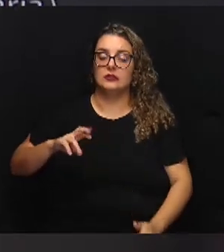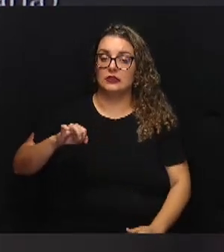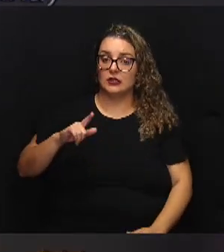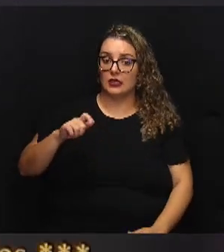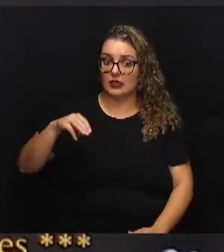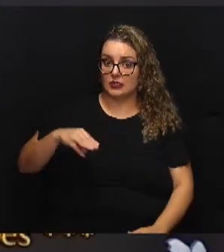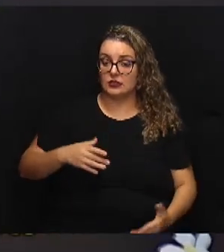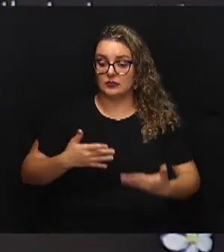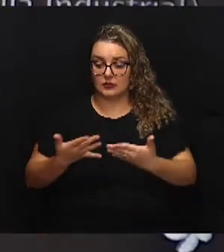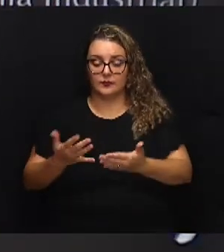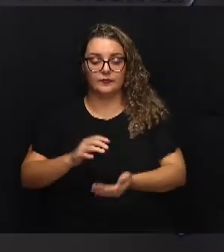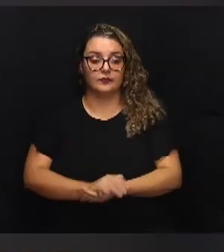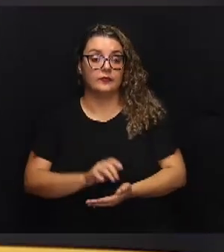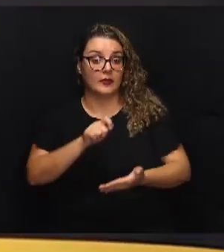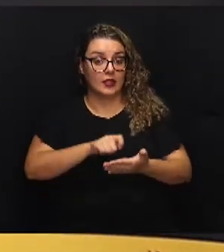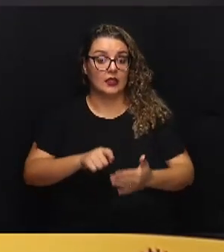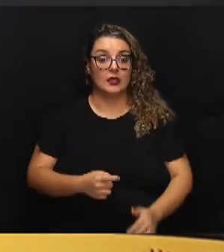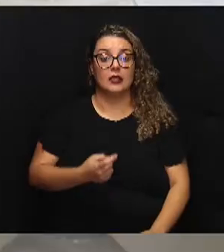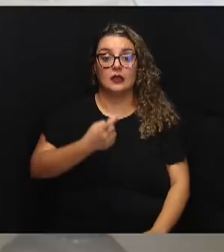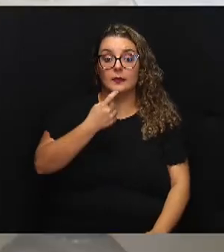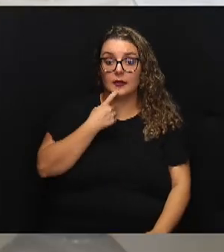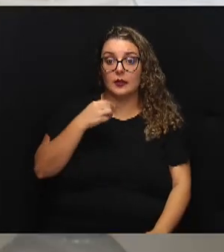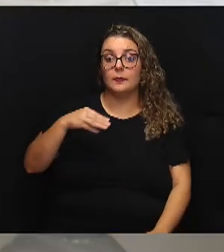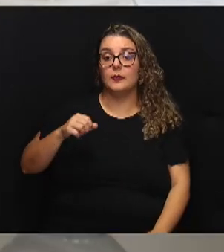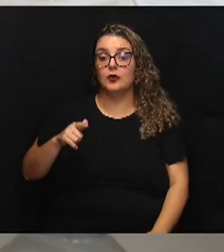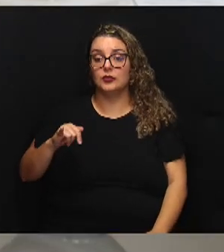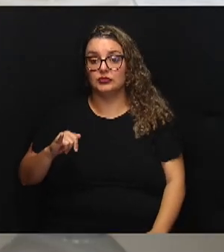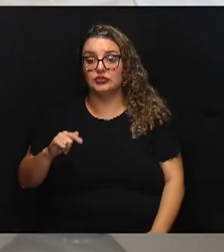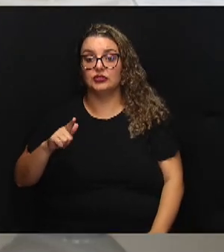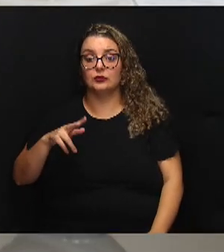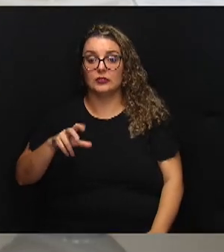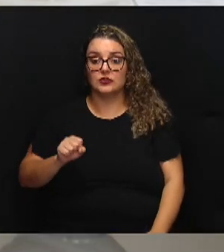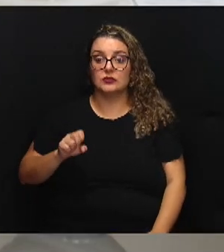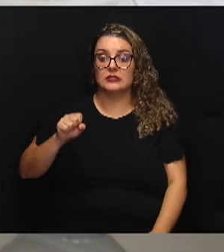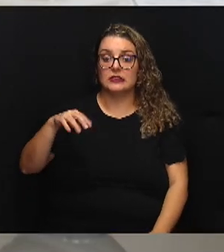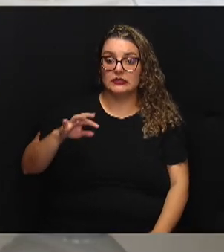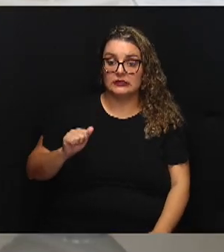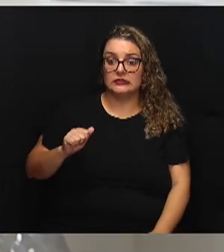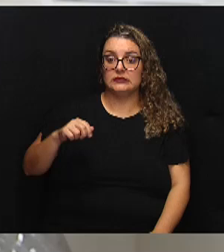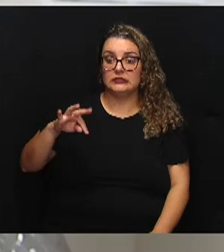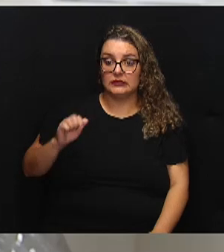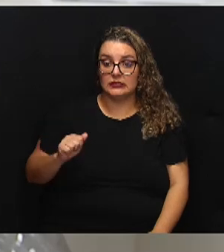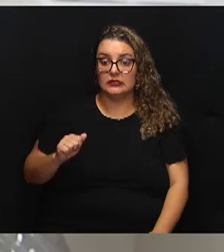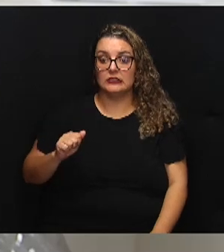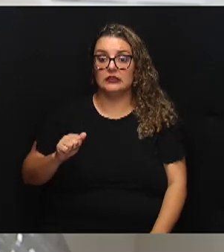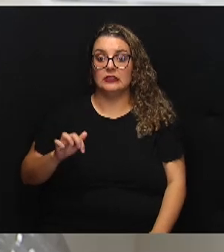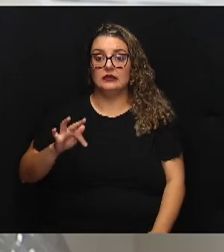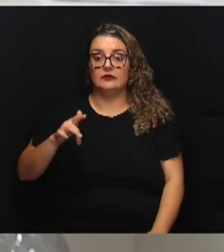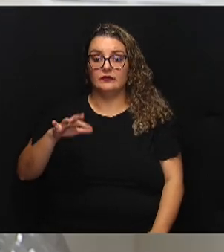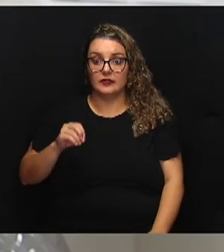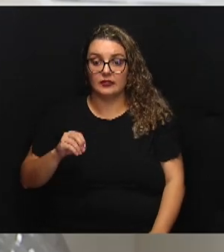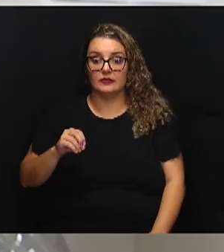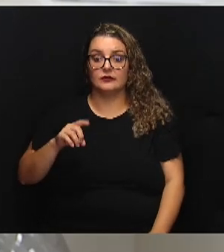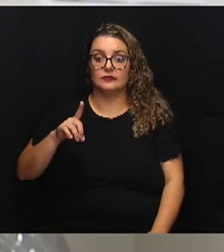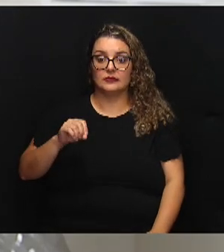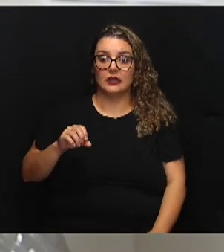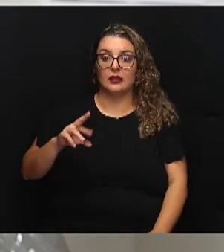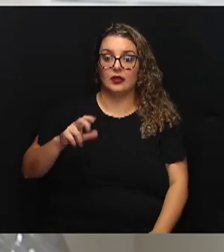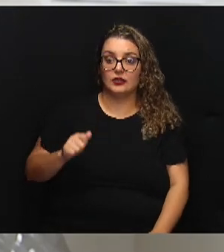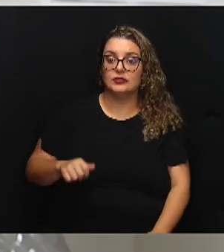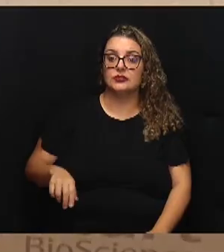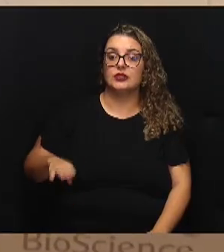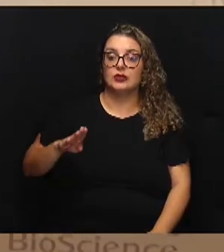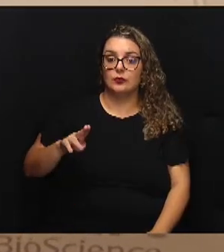escrito ali Campinas, Mogi Guaçu, Santana, Franco da Rocha e Butantã, é isso? É isso mesmo, são essas